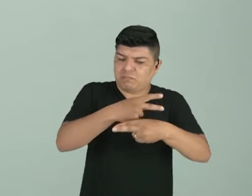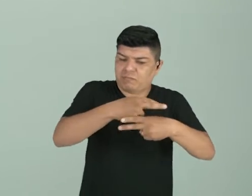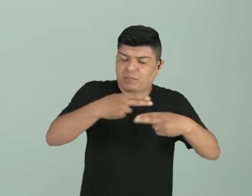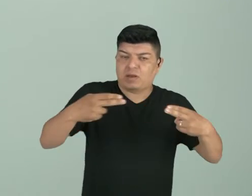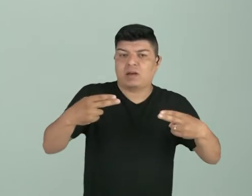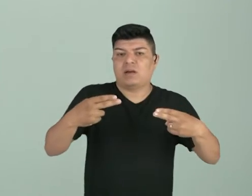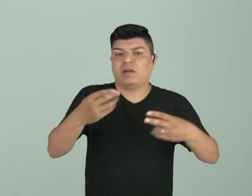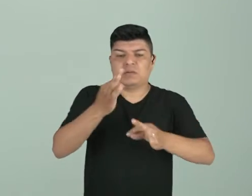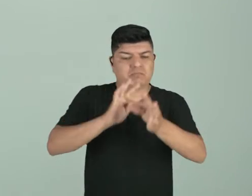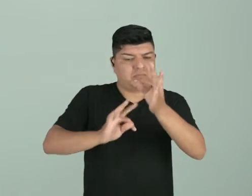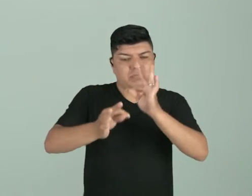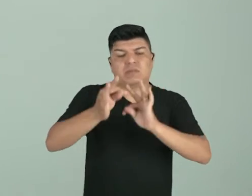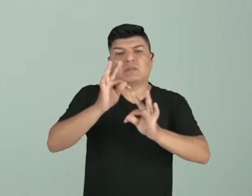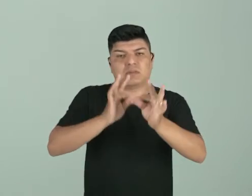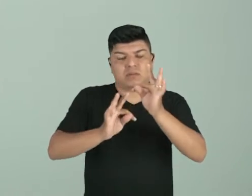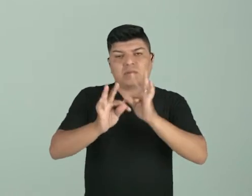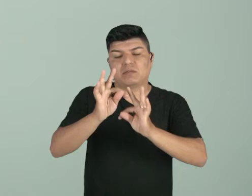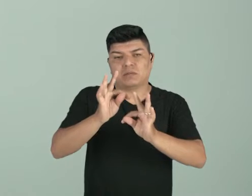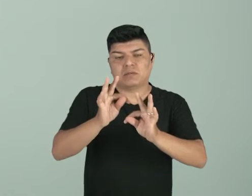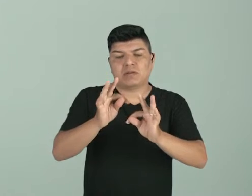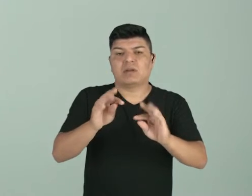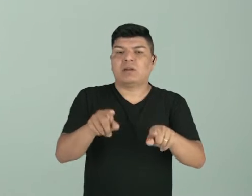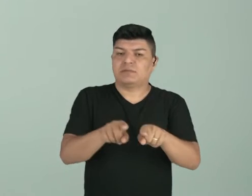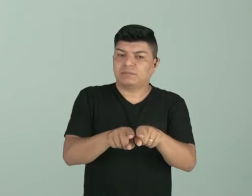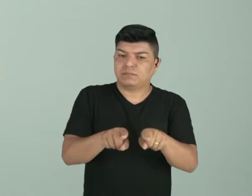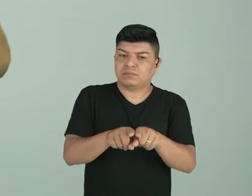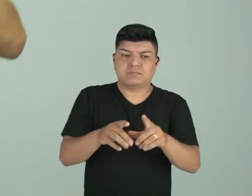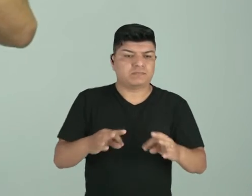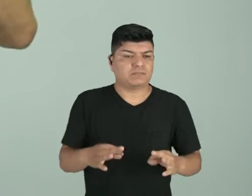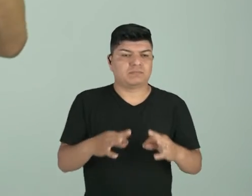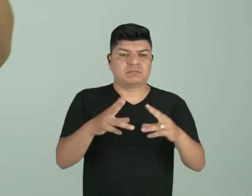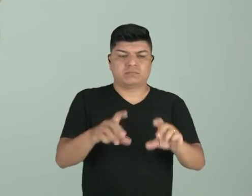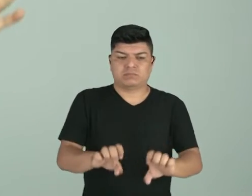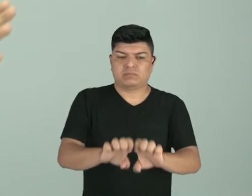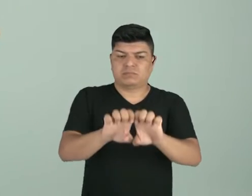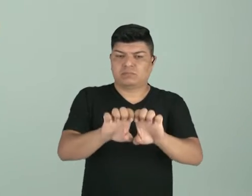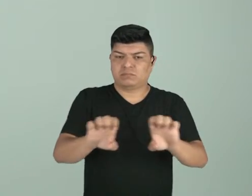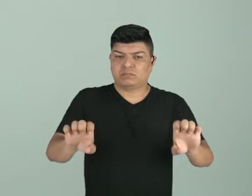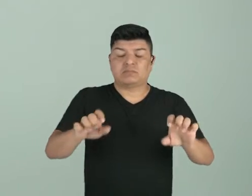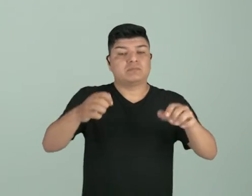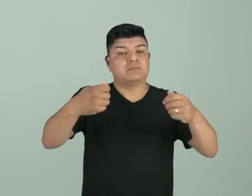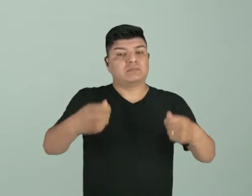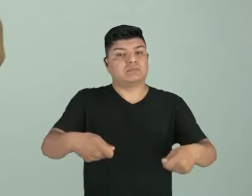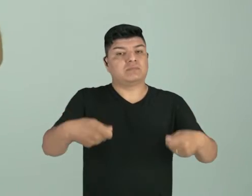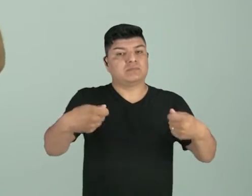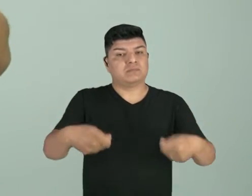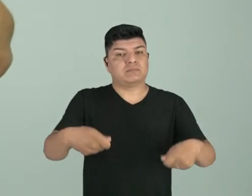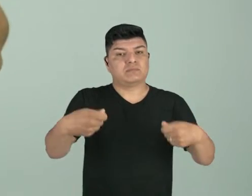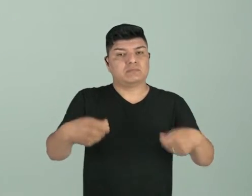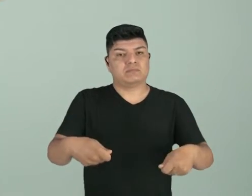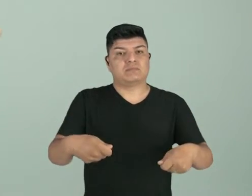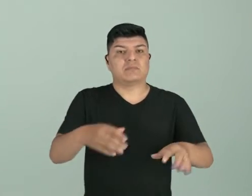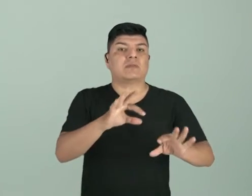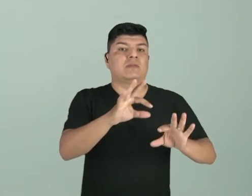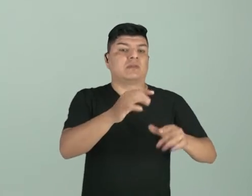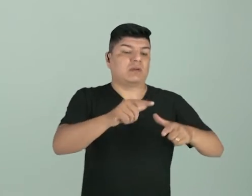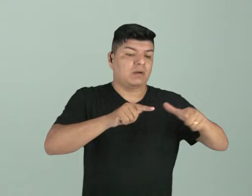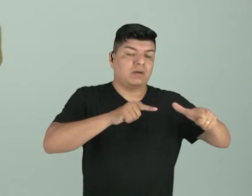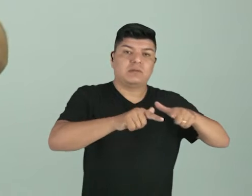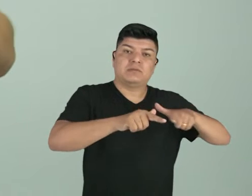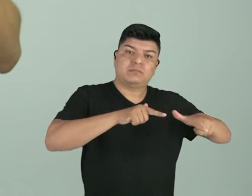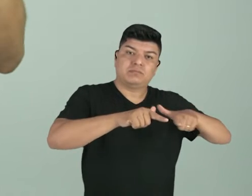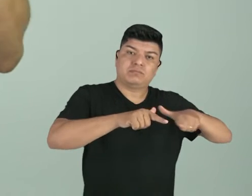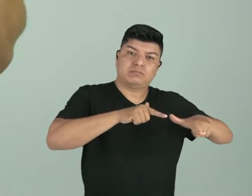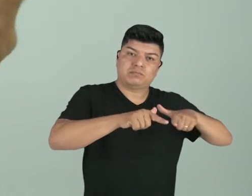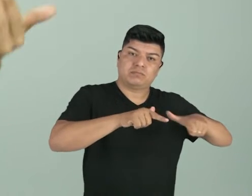ferramentas, tecnologias e até mesmo toda uma estrutura necessária para que o trabalho, para